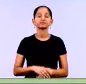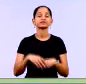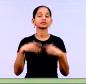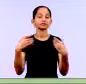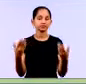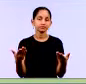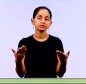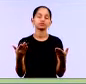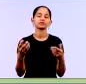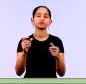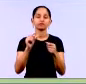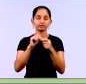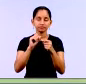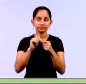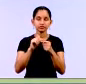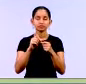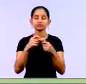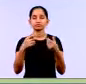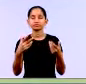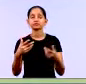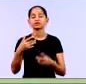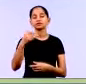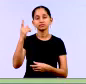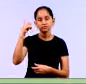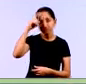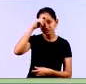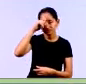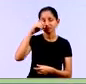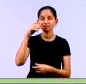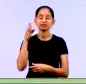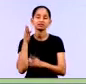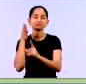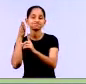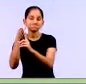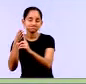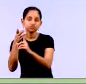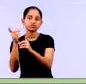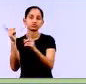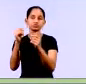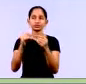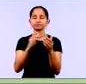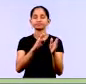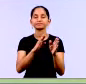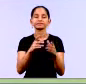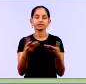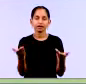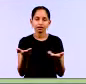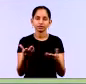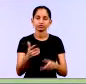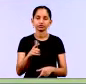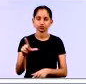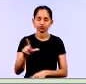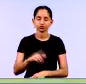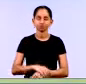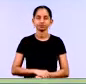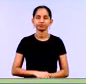Então, vai ter maior dificuldade na determinação da proporção. Ah, isso aqui já passou, né? Vamos